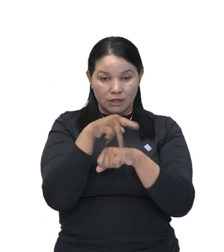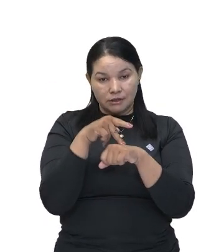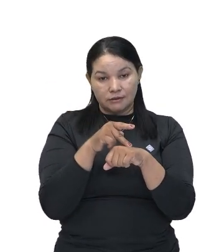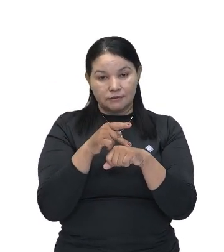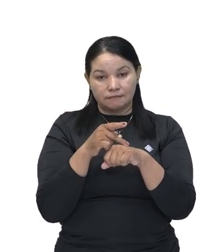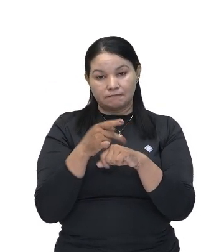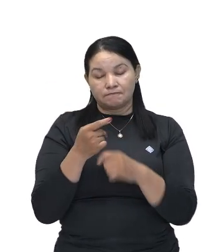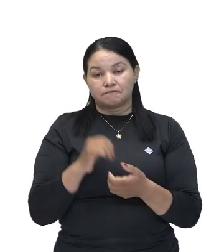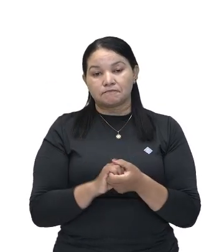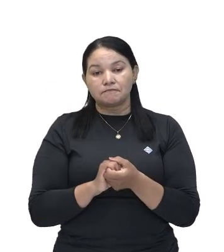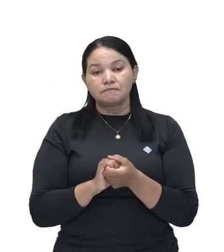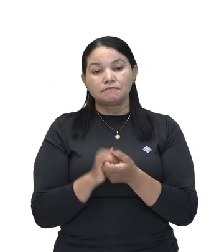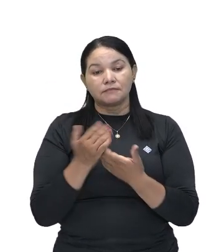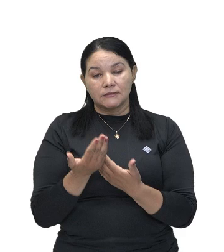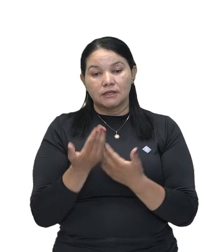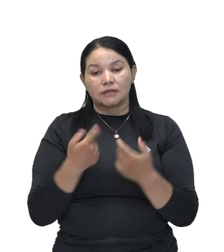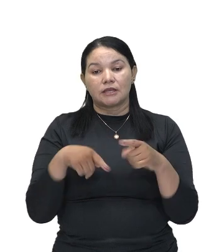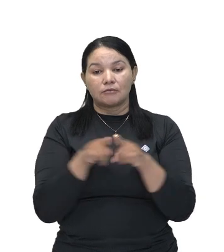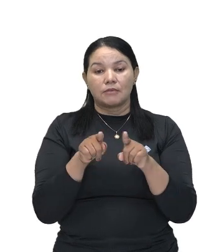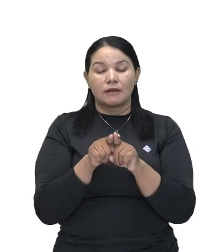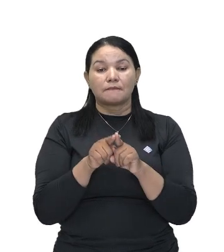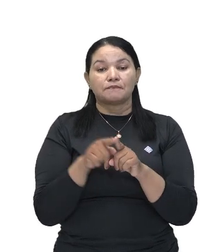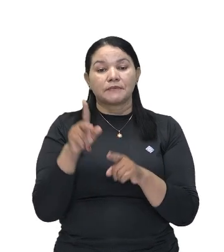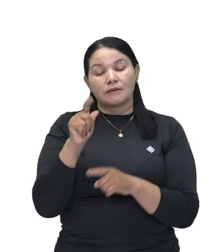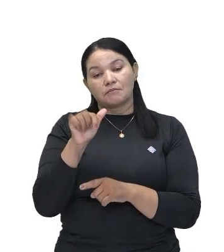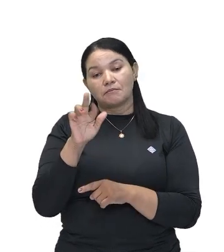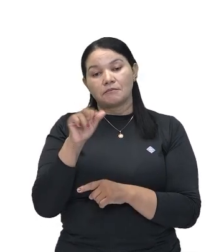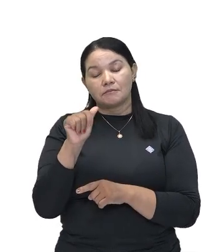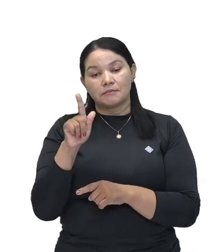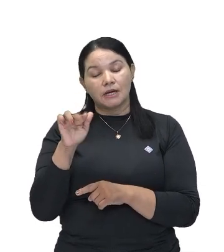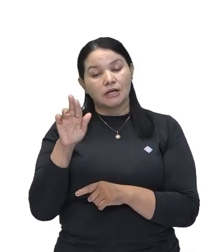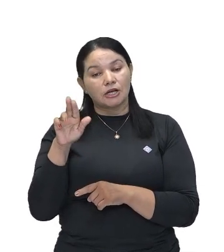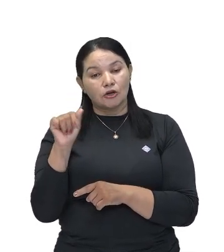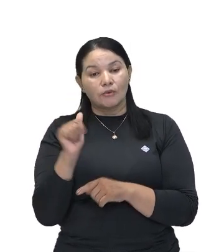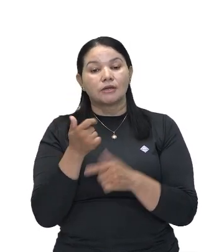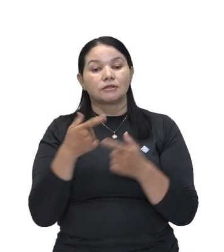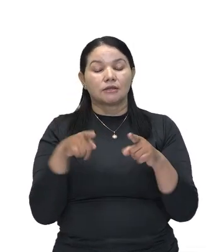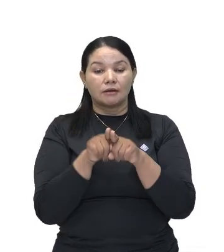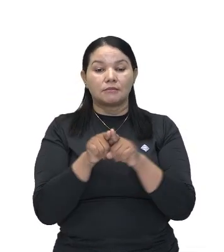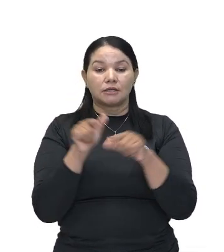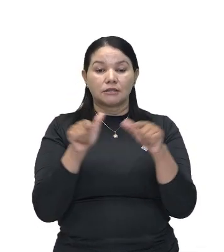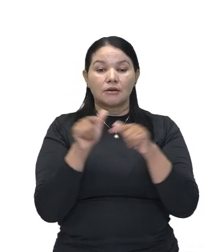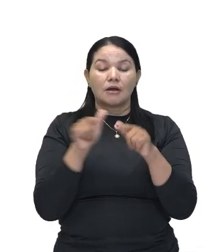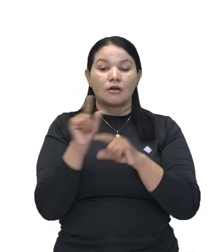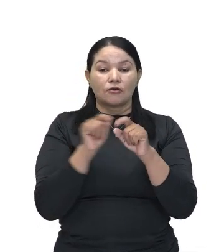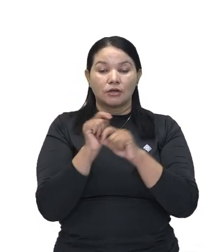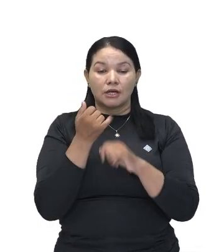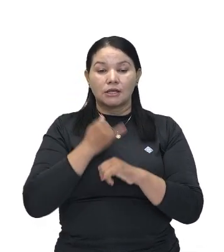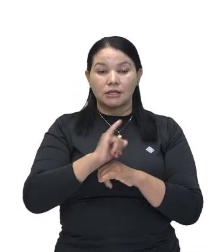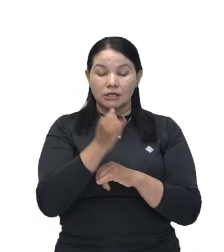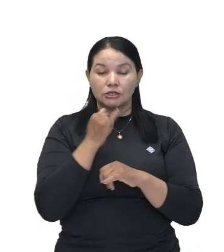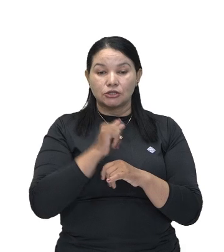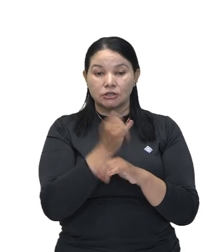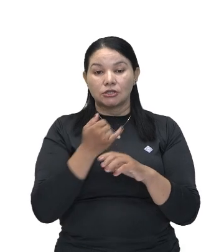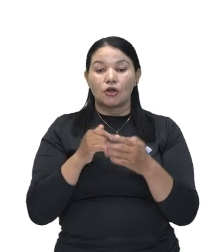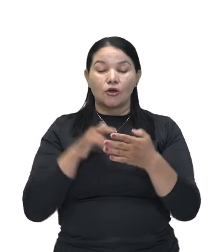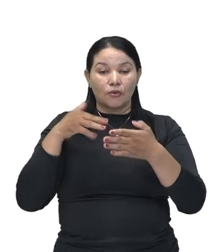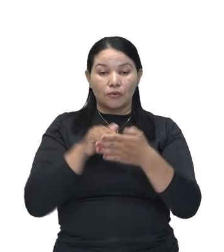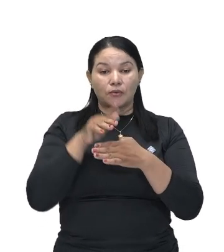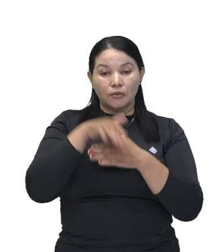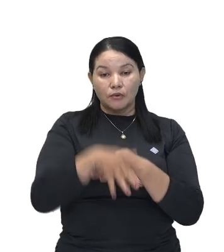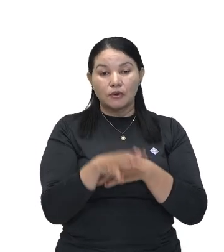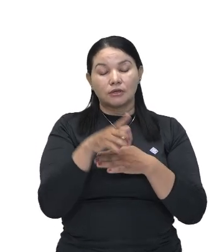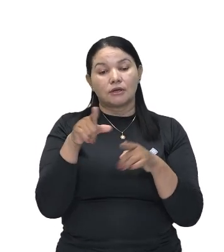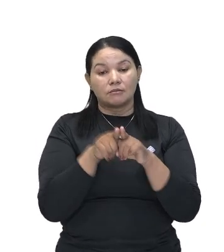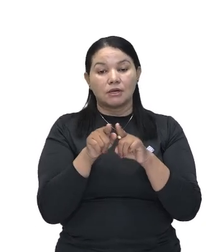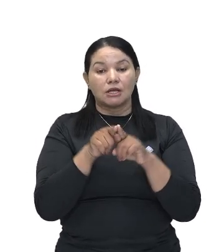Então, o Paraguai ele também se destaca na produção de energia hidrelétrica. Nós temos a usina hidrelétrica de Itaipu,